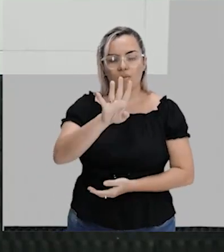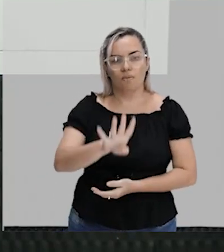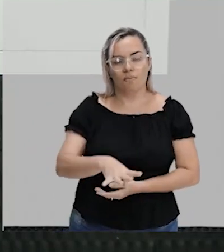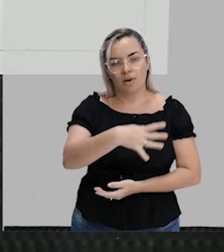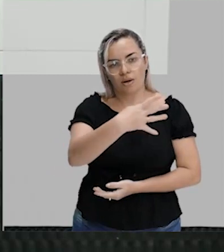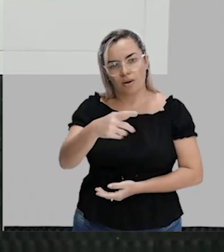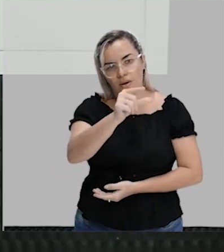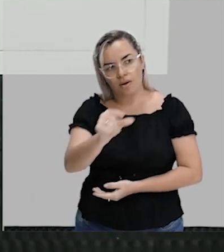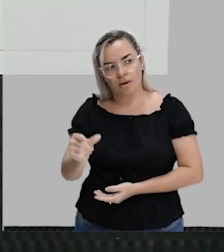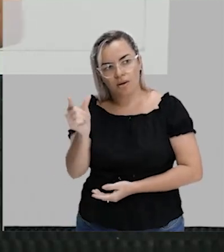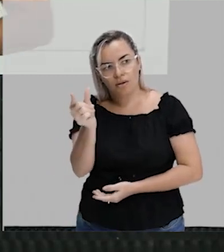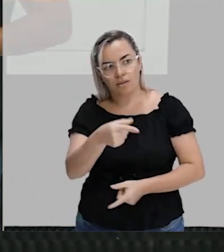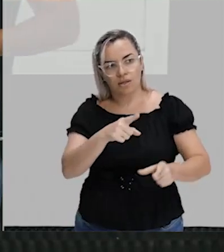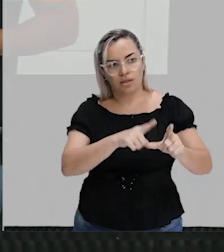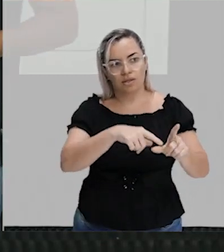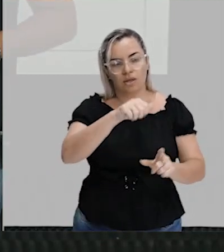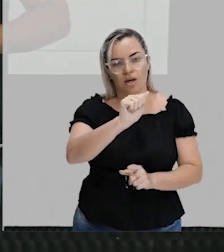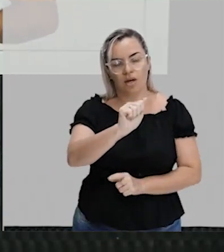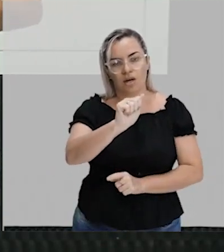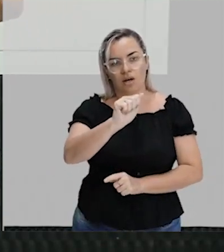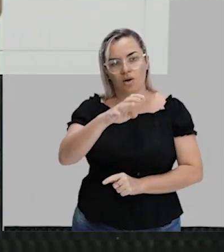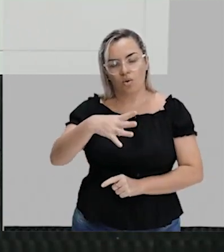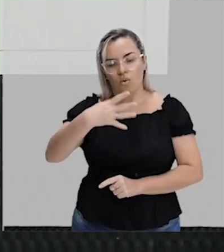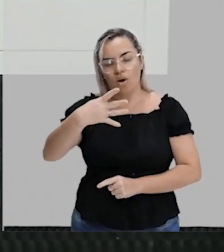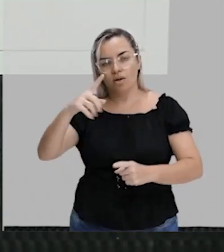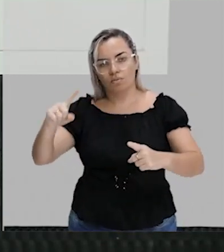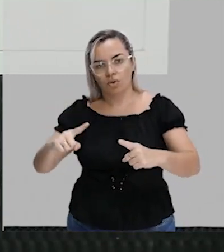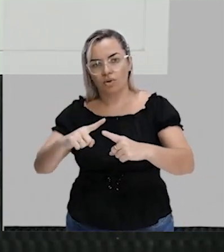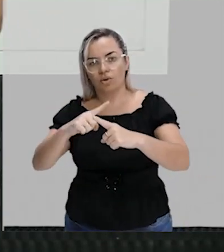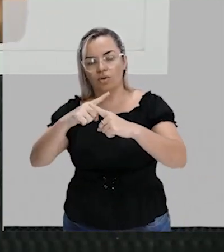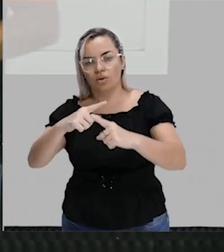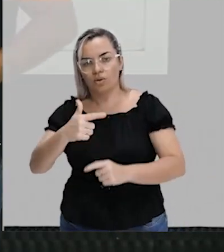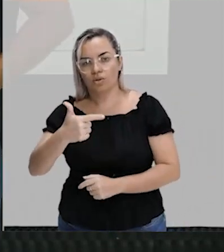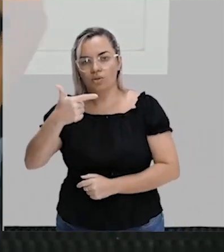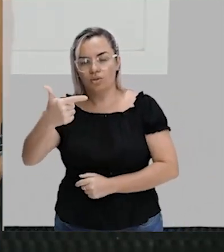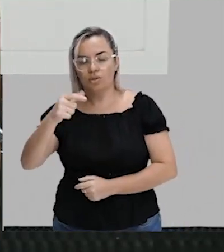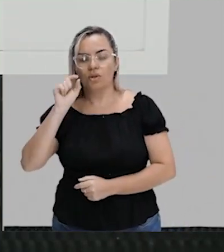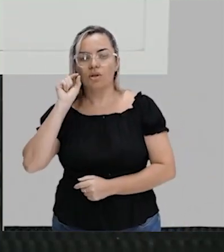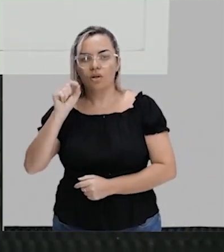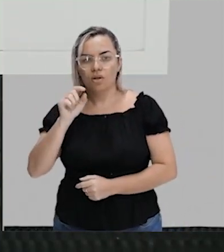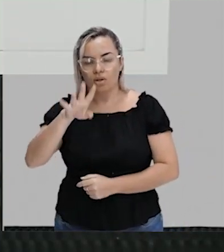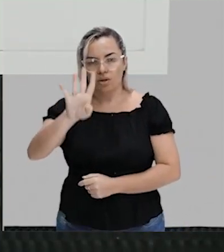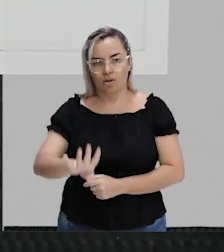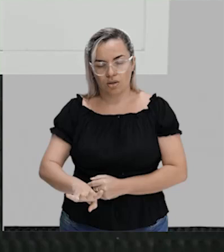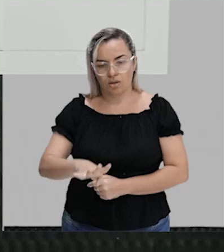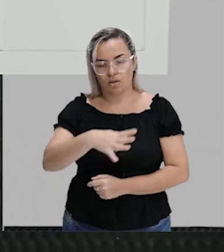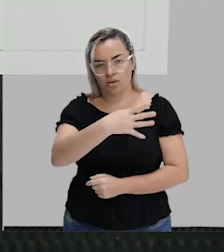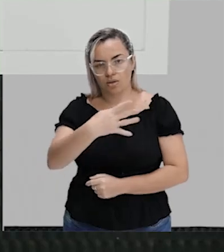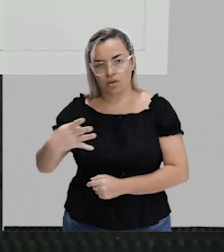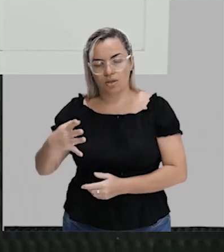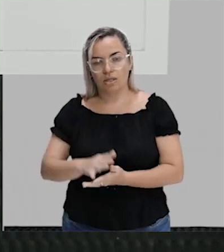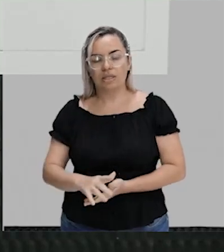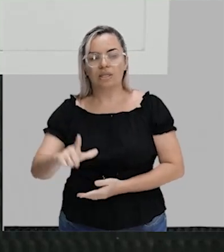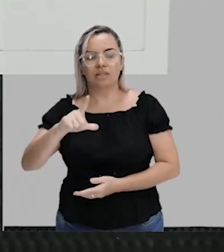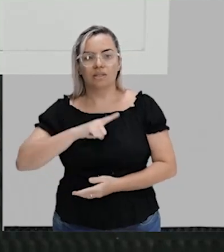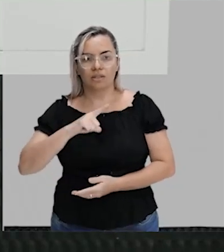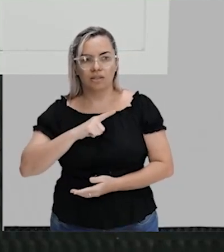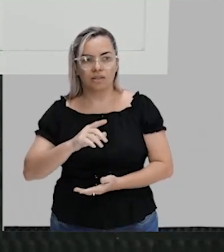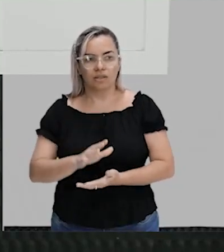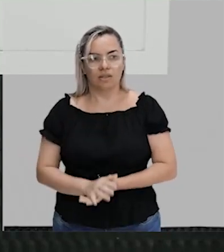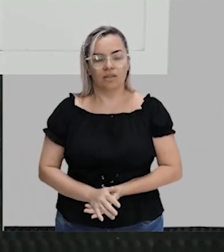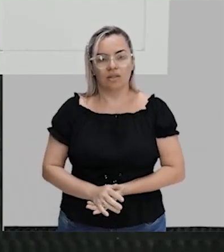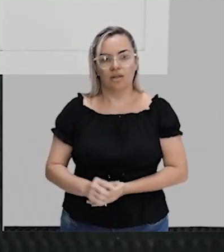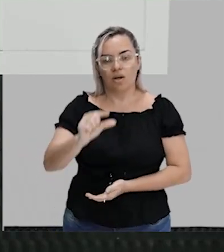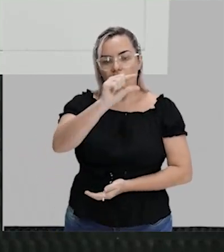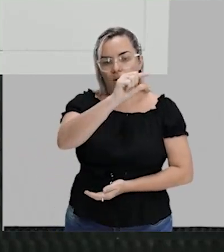assim que eu leio Isso quer dizer o que que ela tabela aquela Matriz ela tem quatro linhas e duas colunas tá